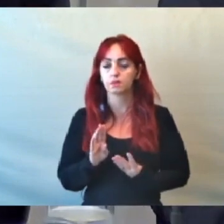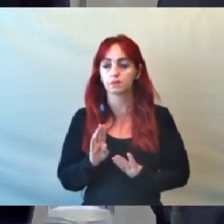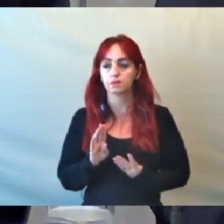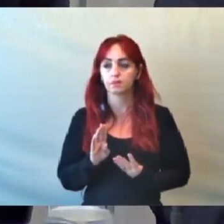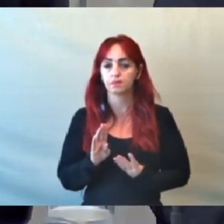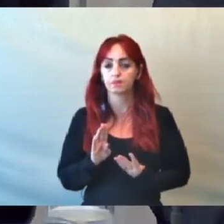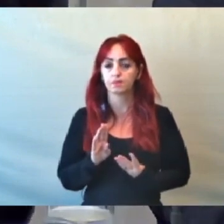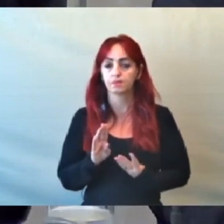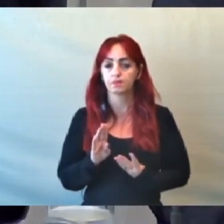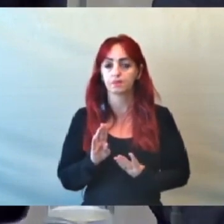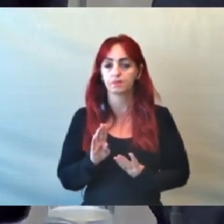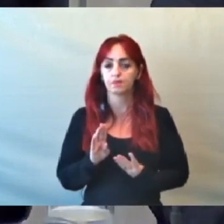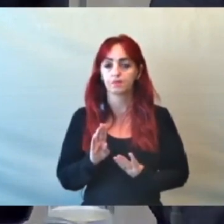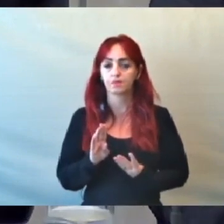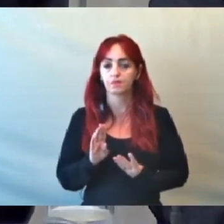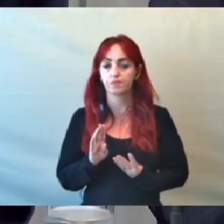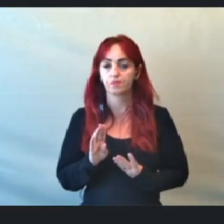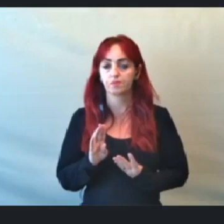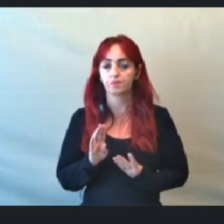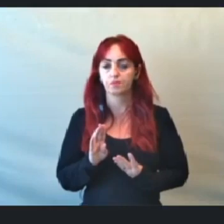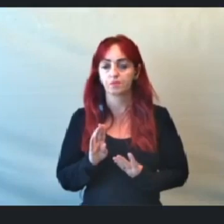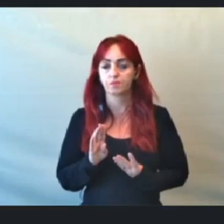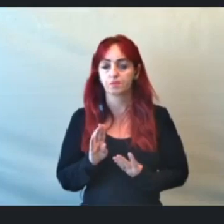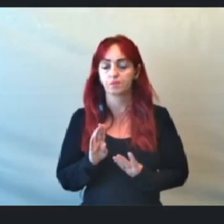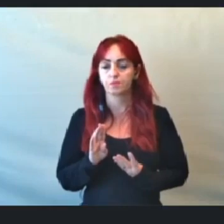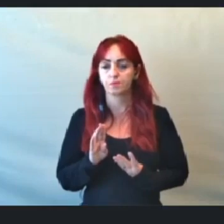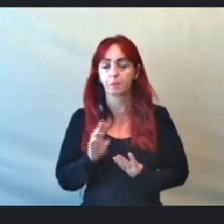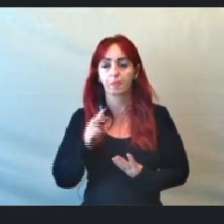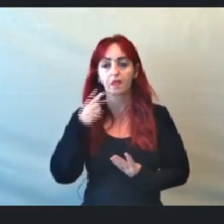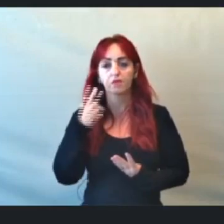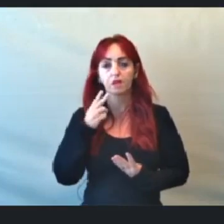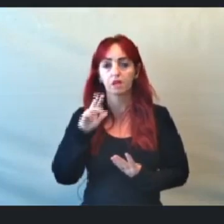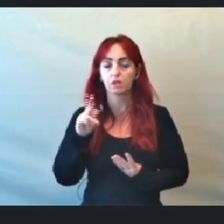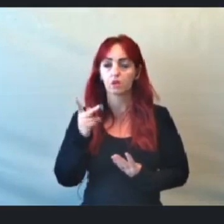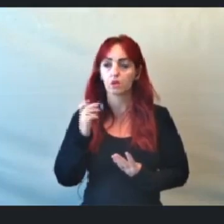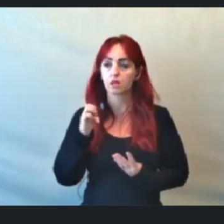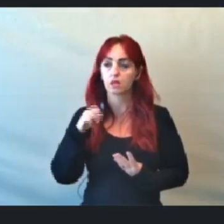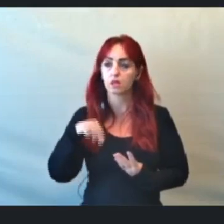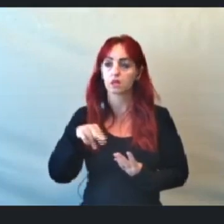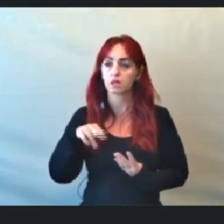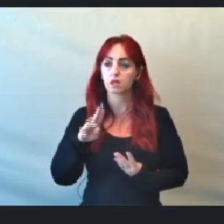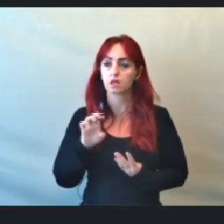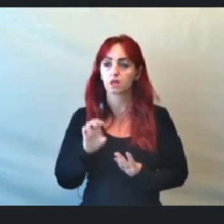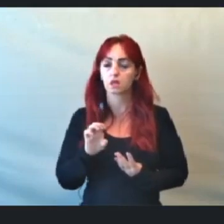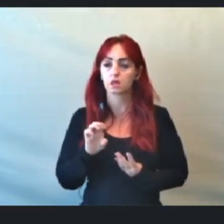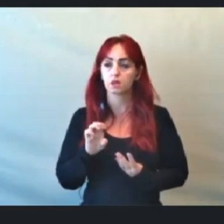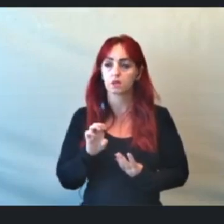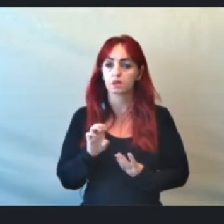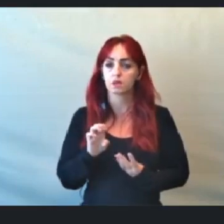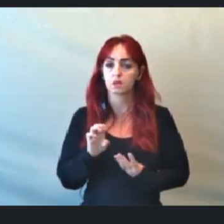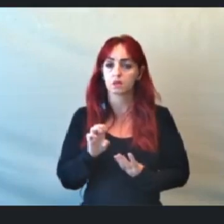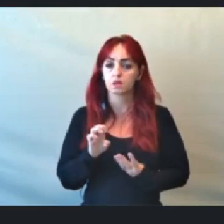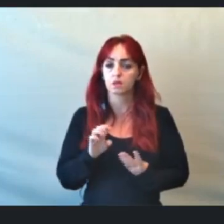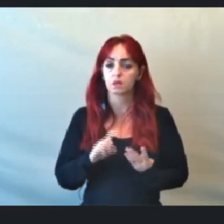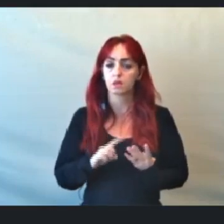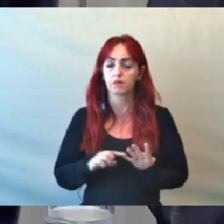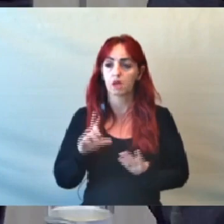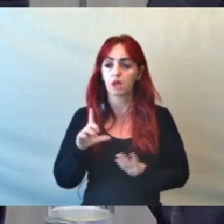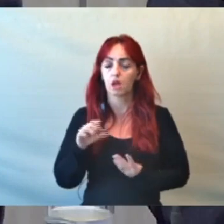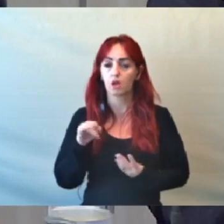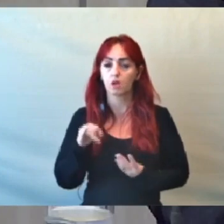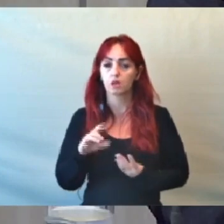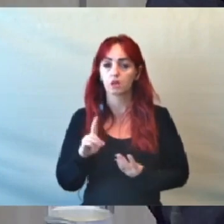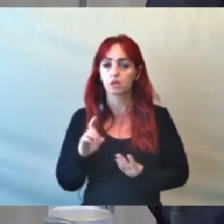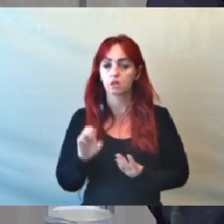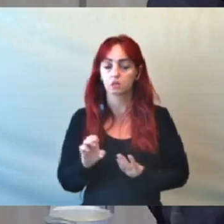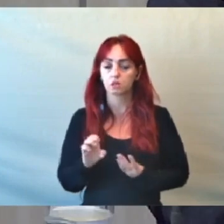Como vota o vereador Henrique Braga? De acordo. Como vota a vereadora Luíde Gonçalves, De agora acordo. presencialmente conosco? De acordo.